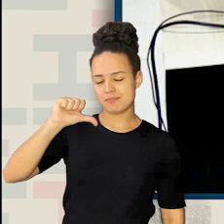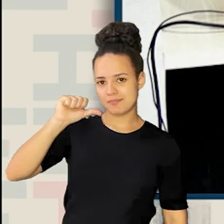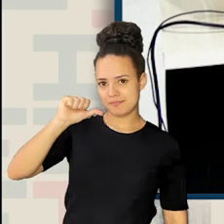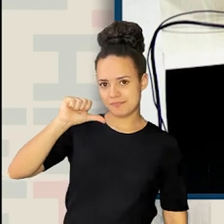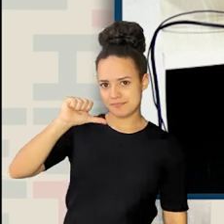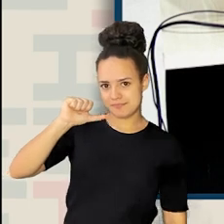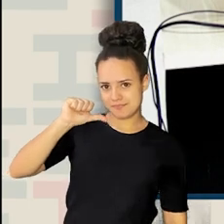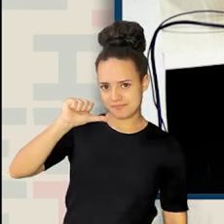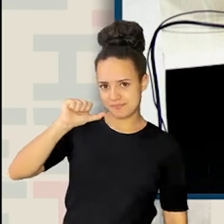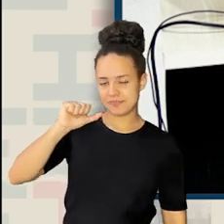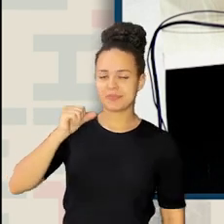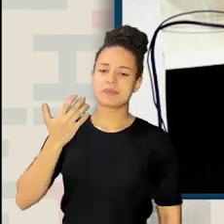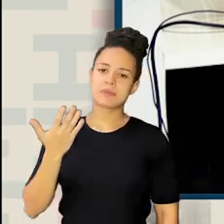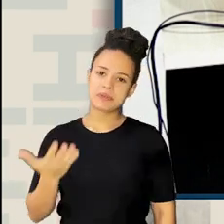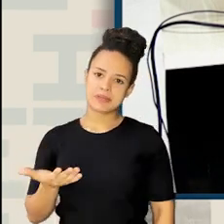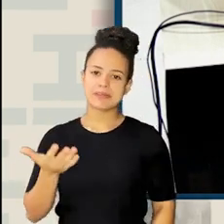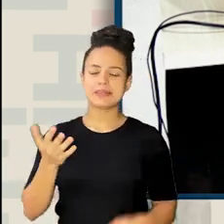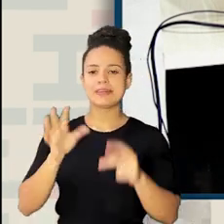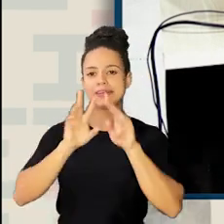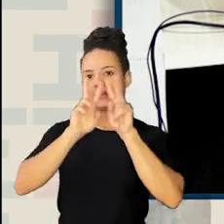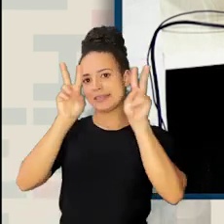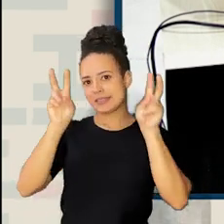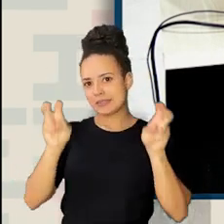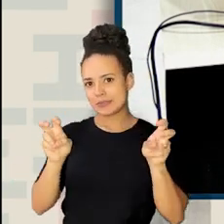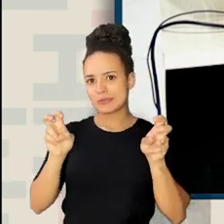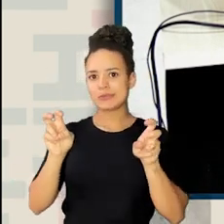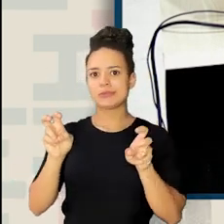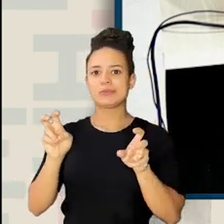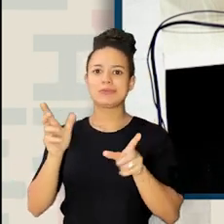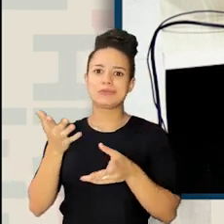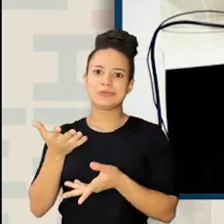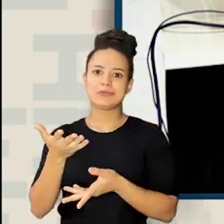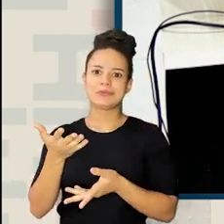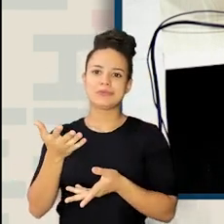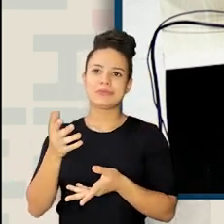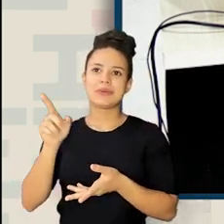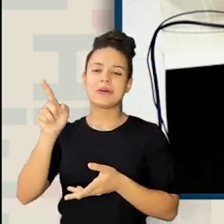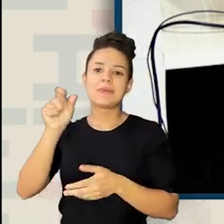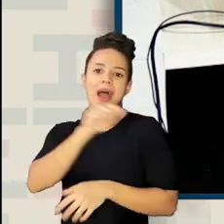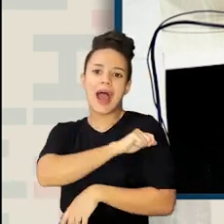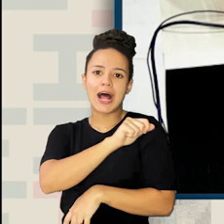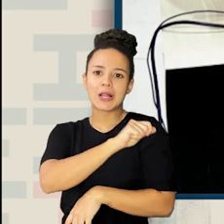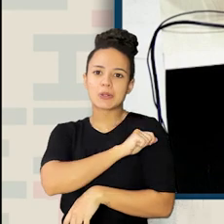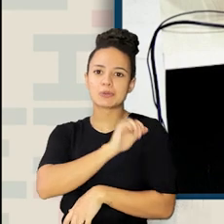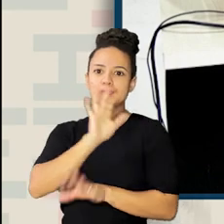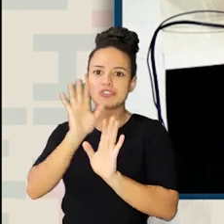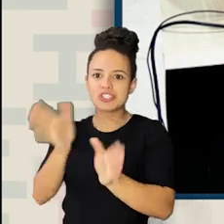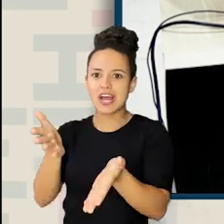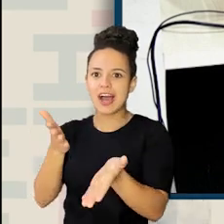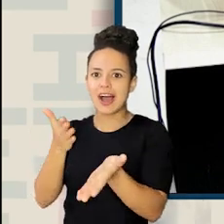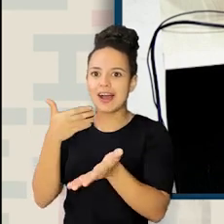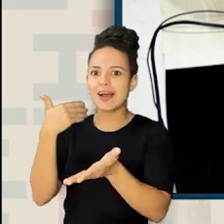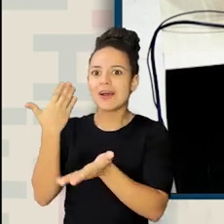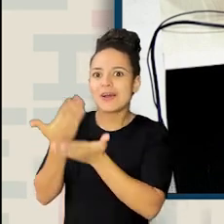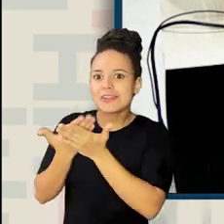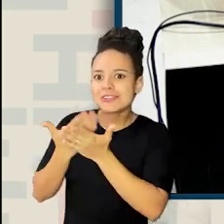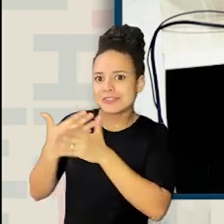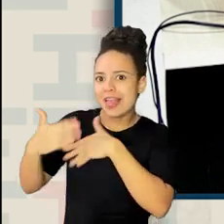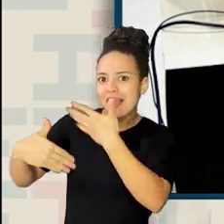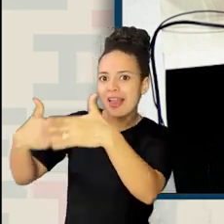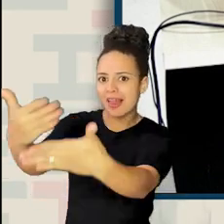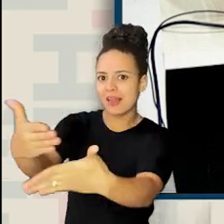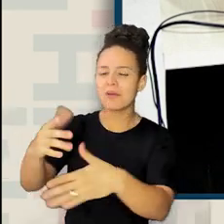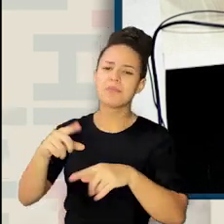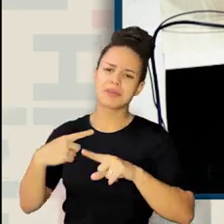porque, embora seja um assunto para estudantes um pouco mais iniciados, né? Depois de um tempo, você começa